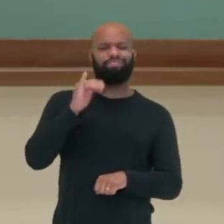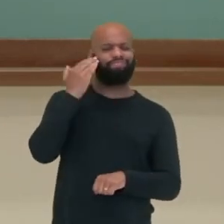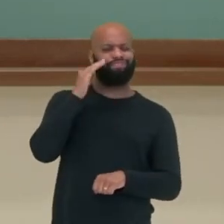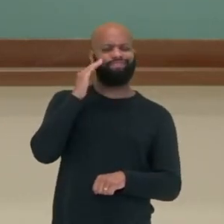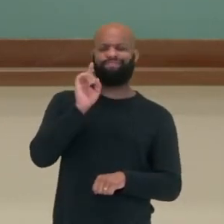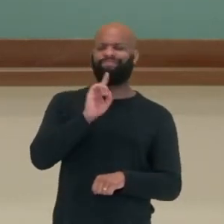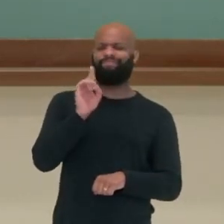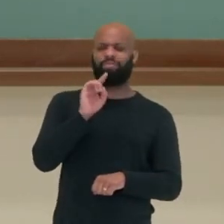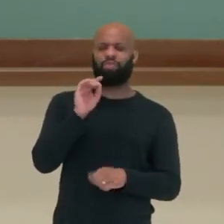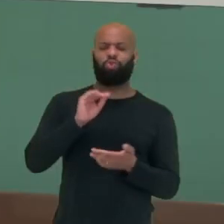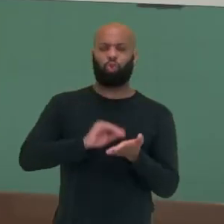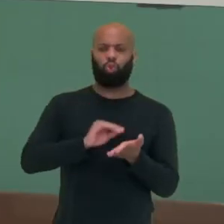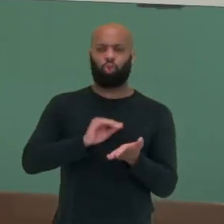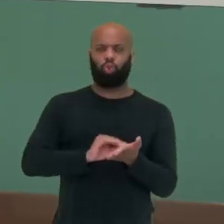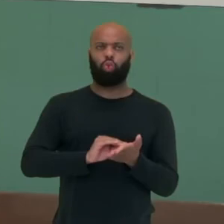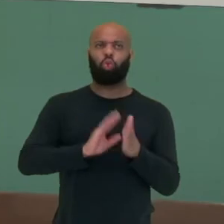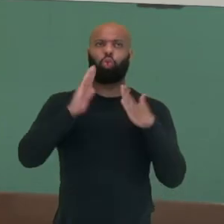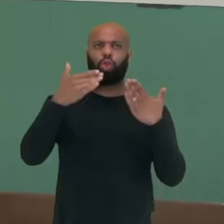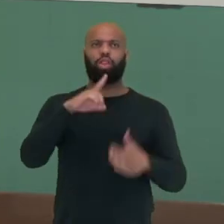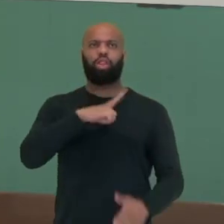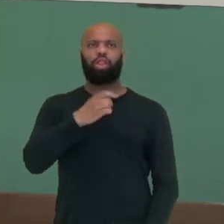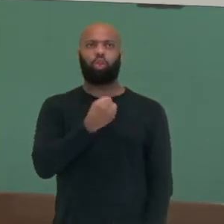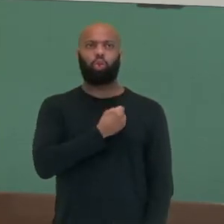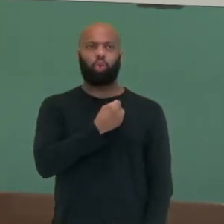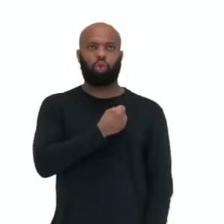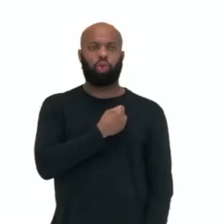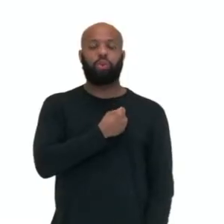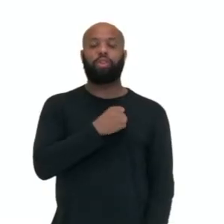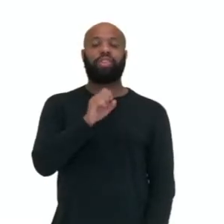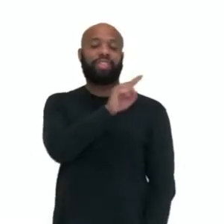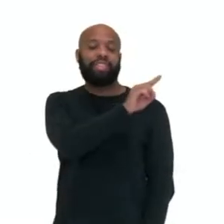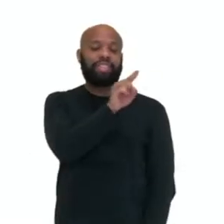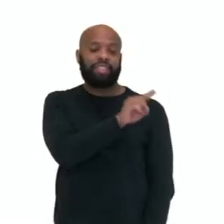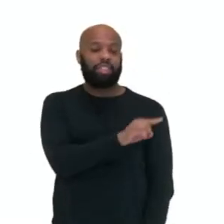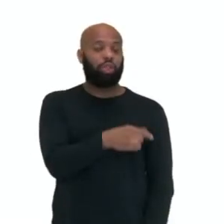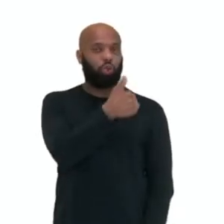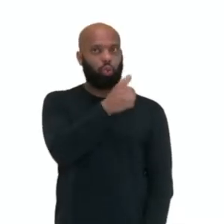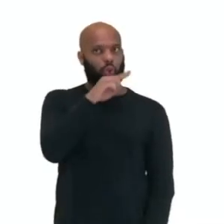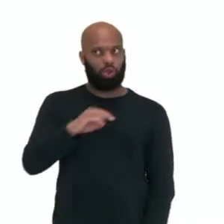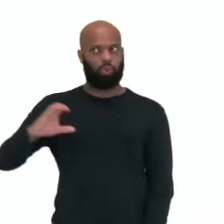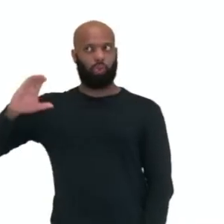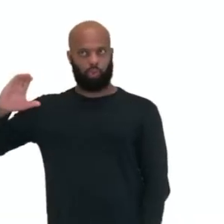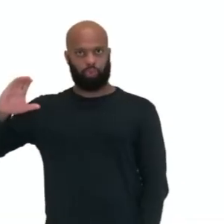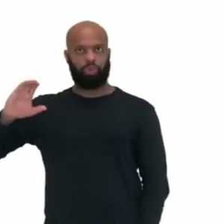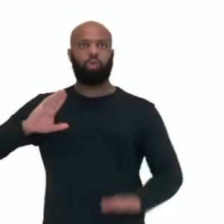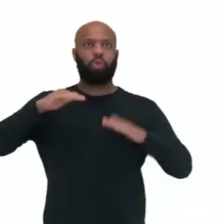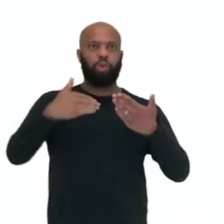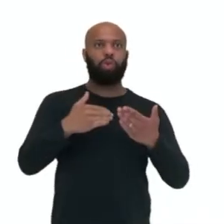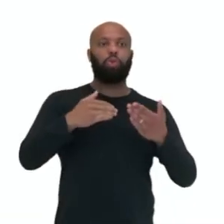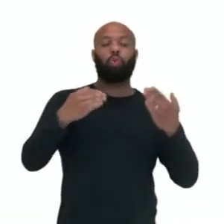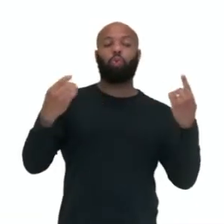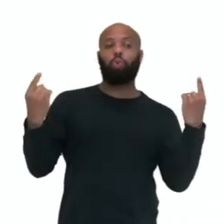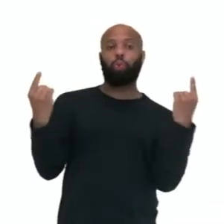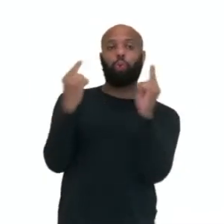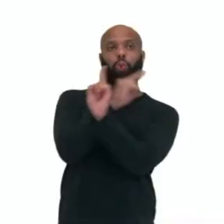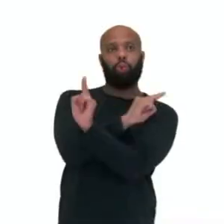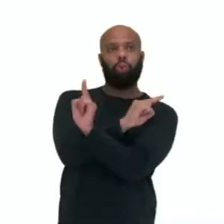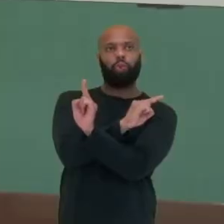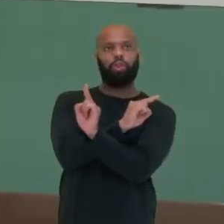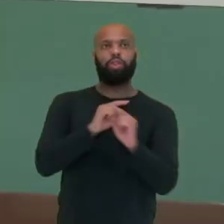vamos lá. O número complexo Z1 é tal que o seu